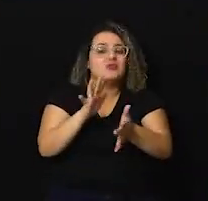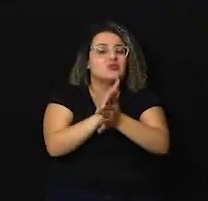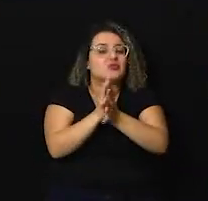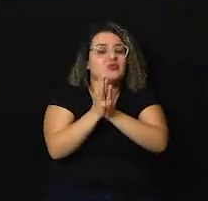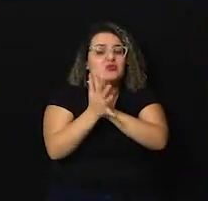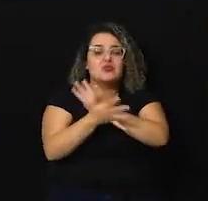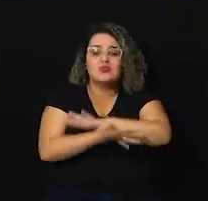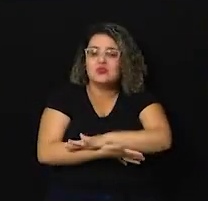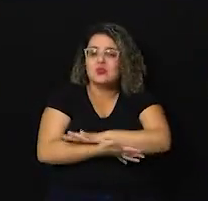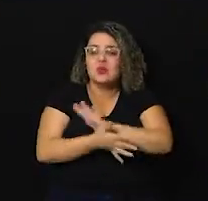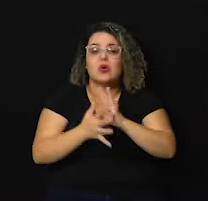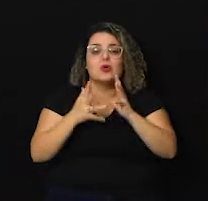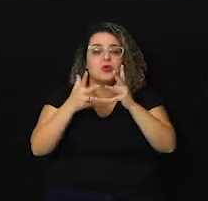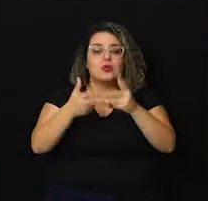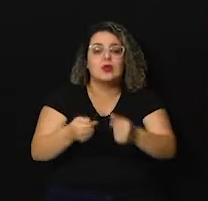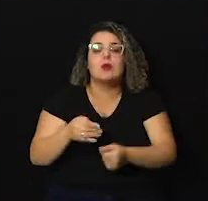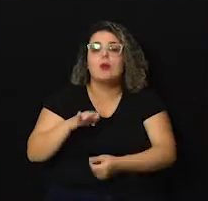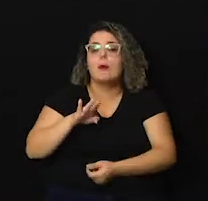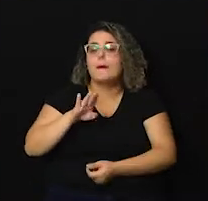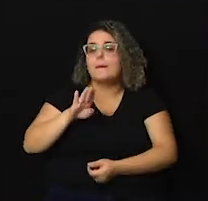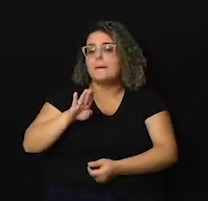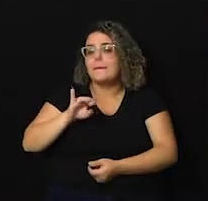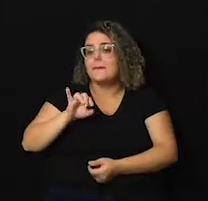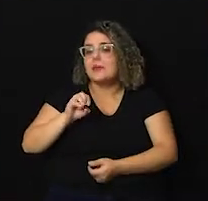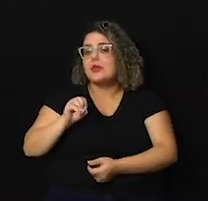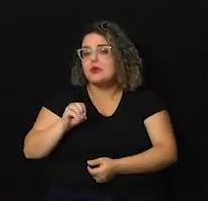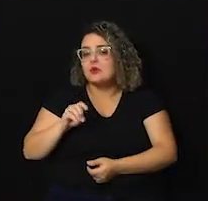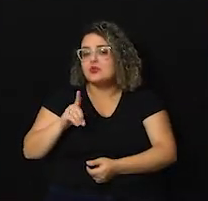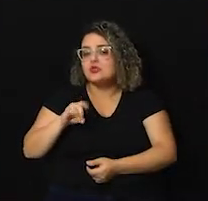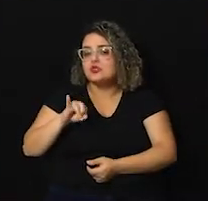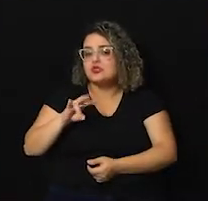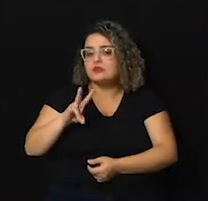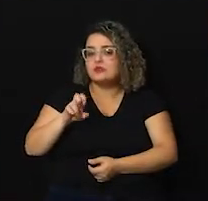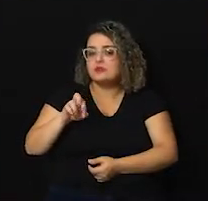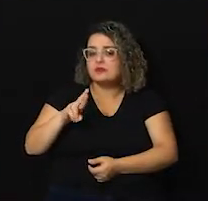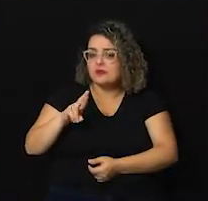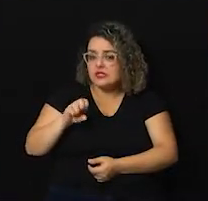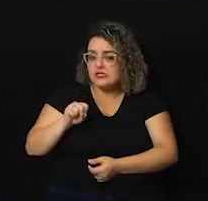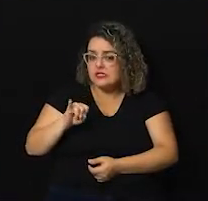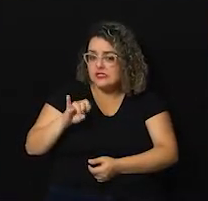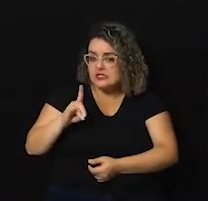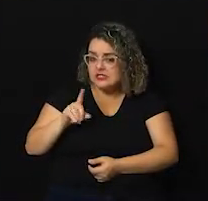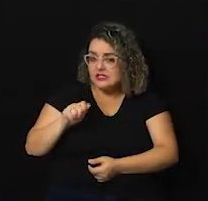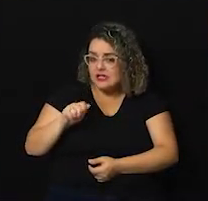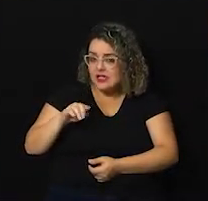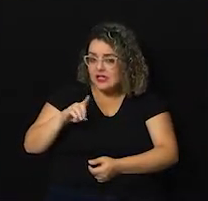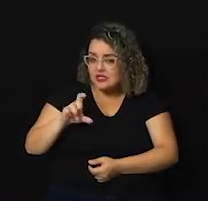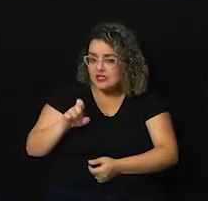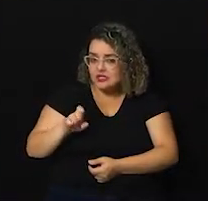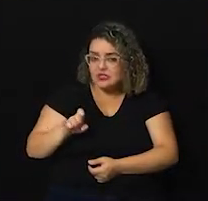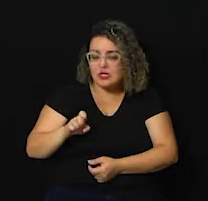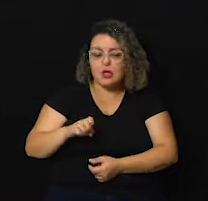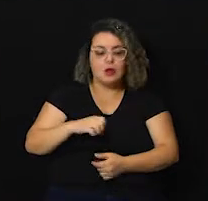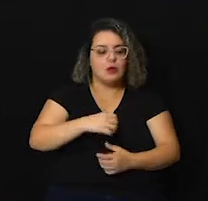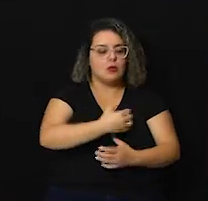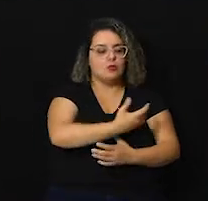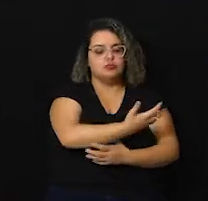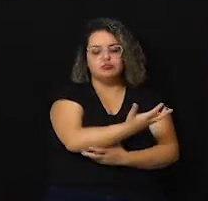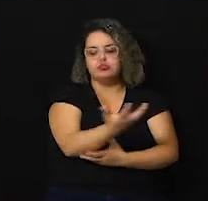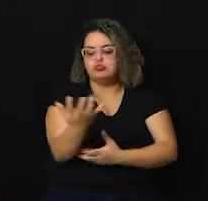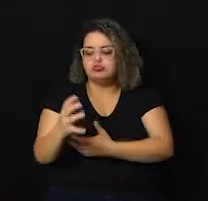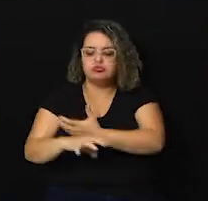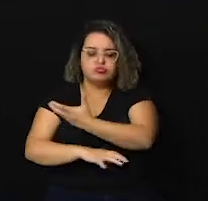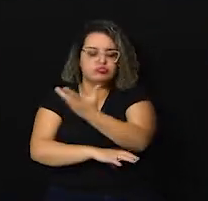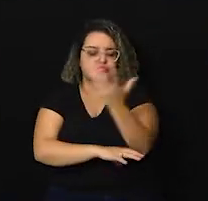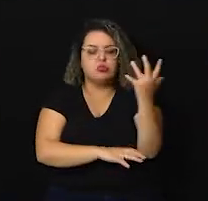destroem toda a biodiversidade, porque, na realidade, os agrotóxicos eles matam todas as plantas, não só as plantas